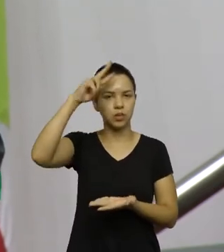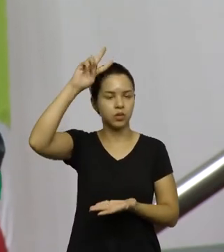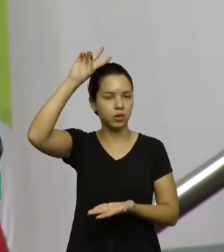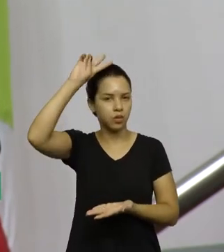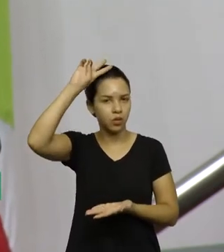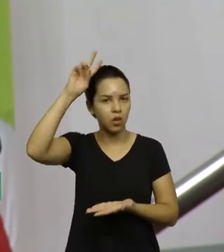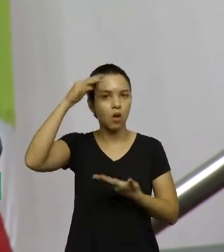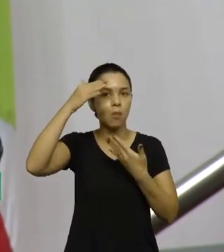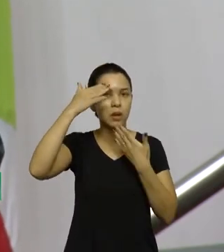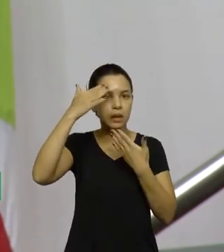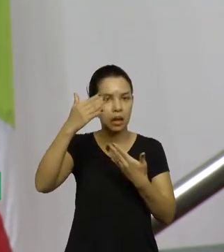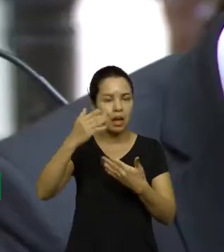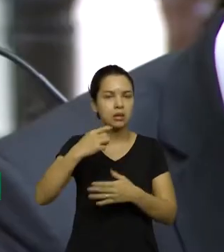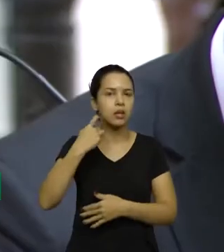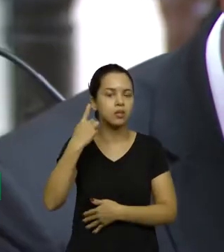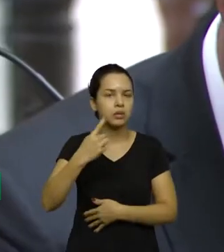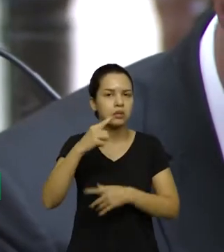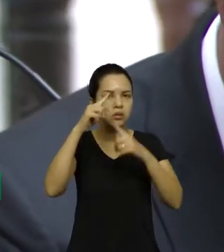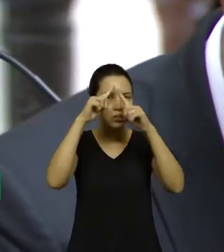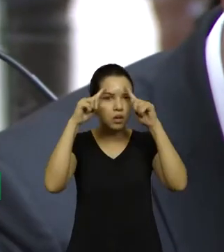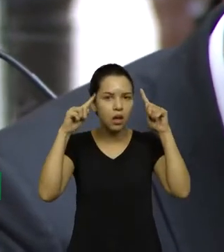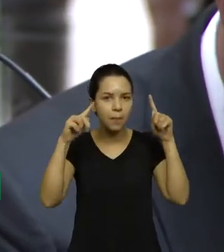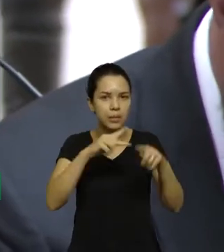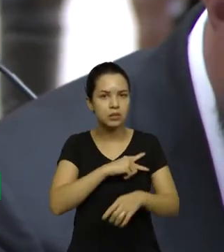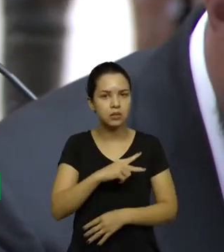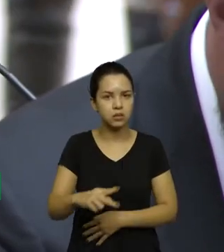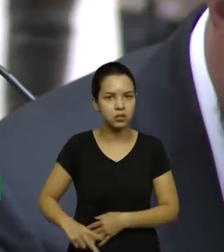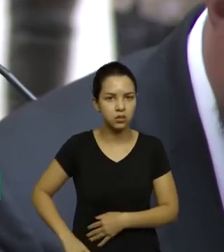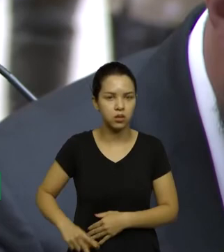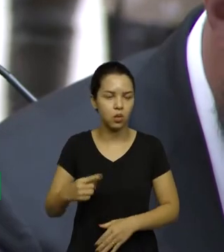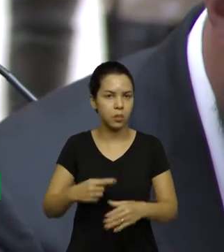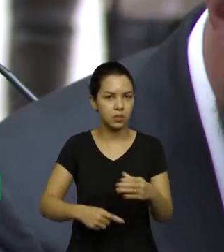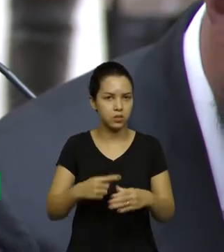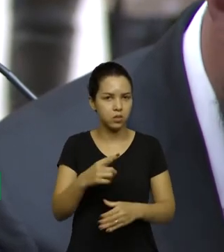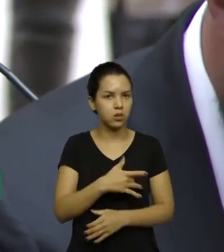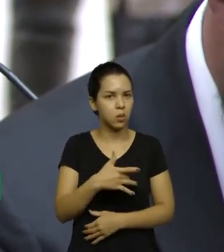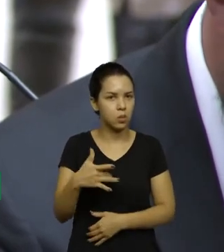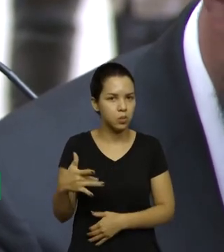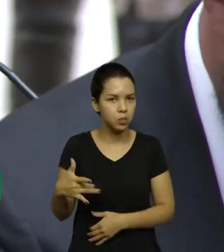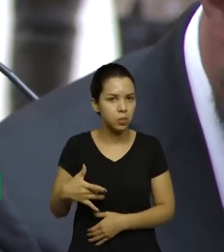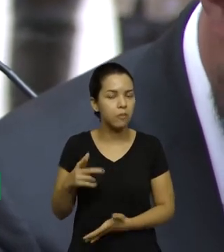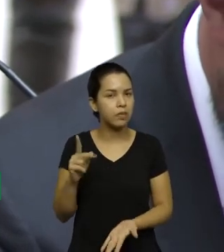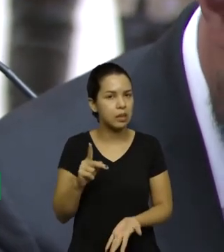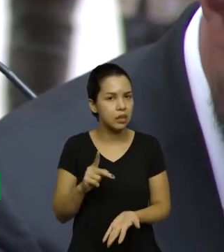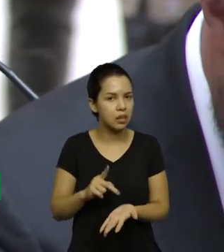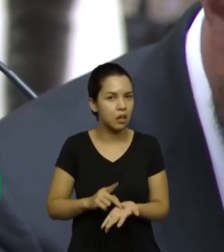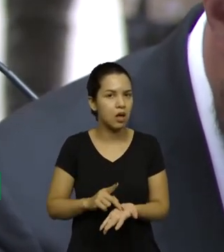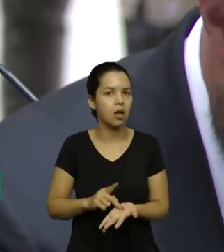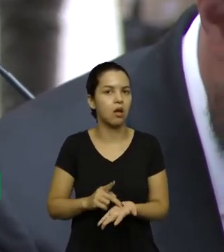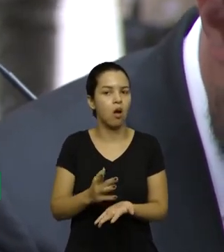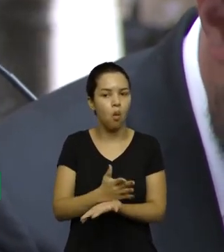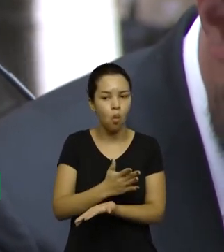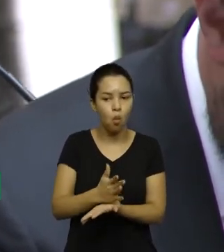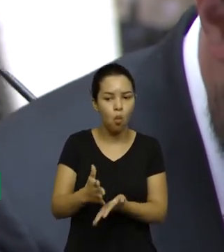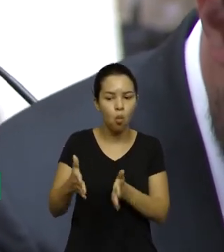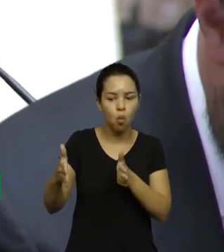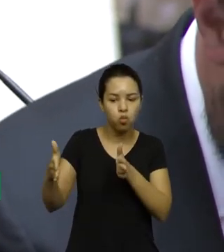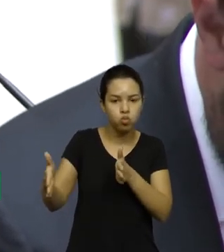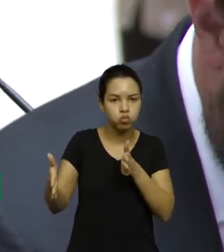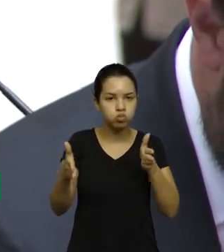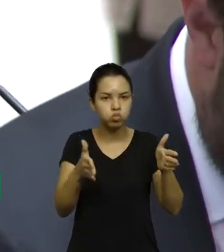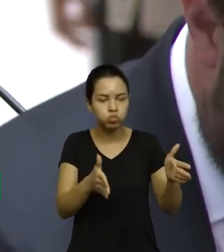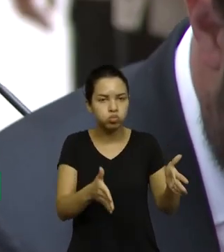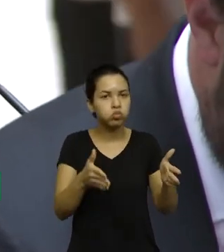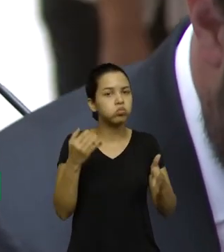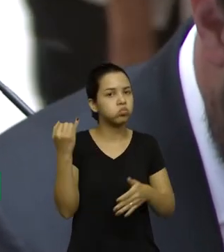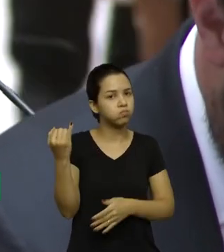deputado Neudi Sareta, presidente da Comissão de Saúde. Realmente, alguns trechos preocupam, né?